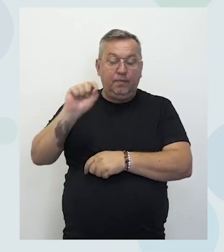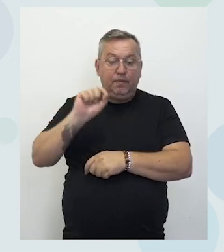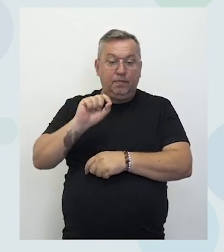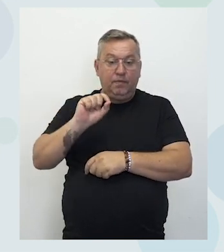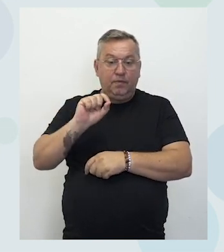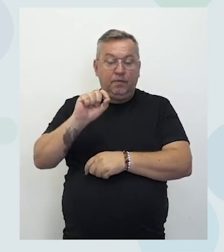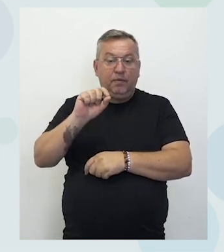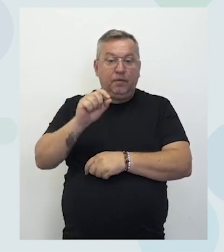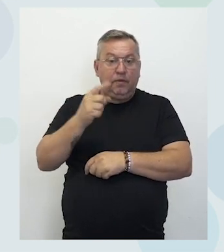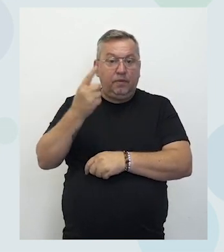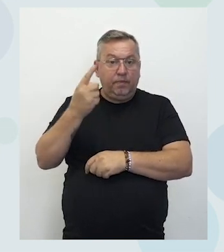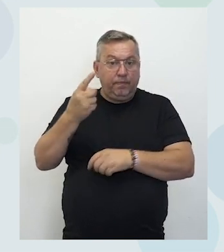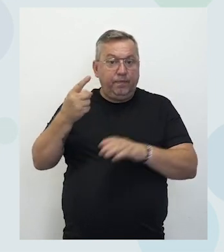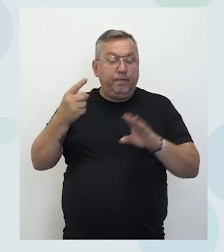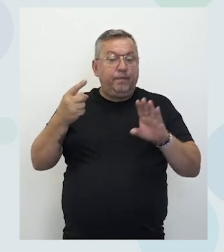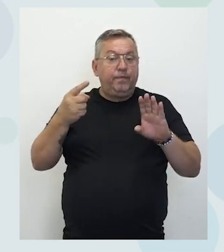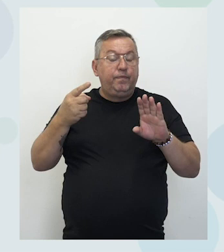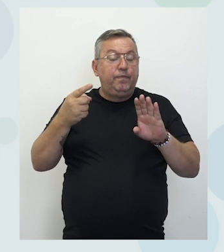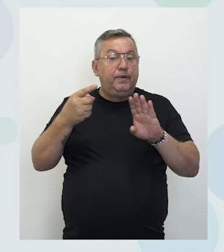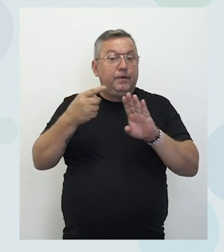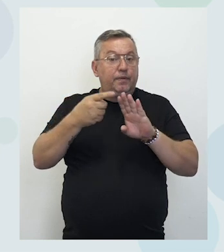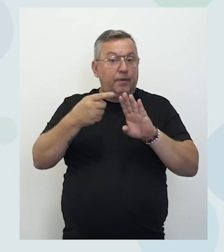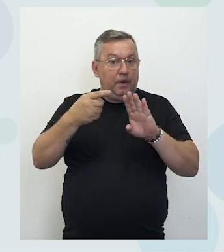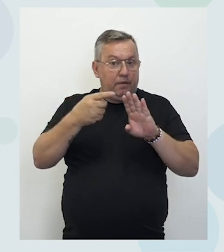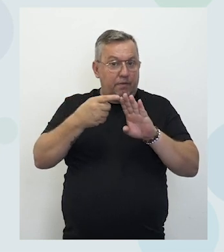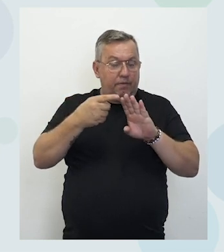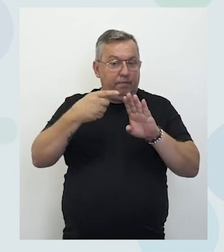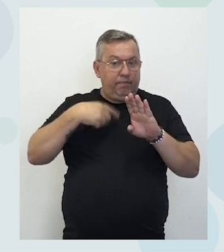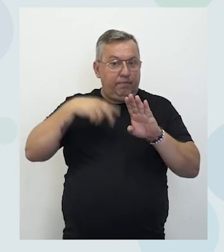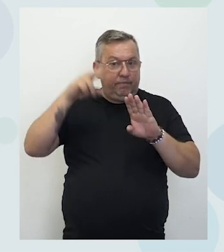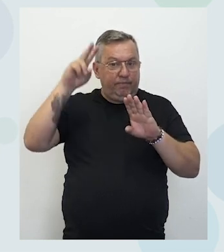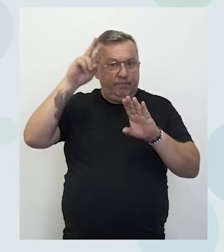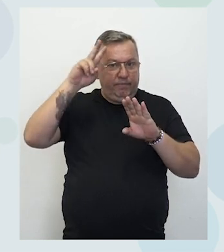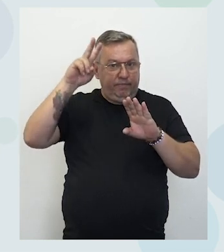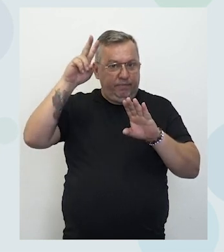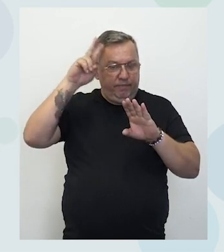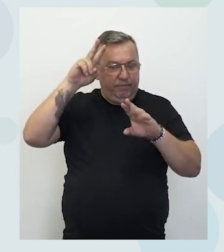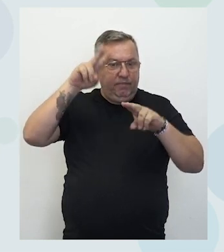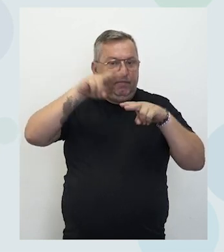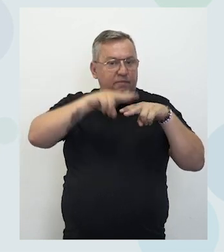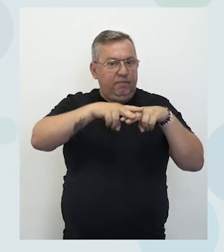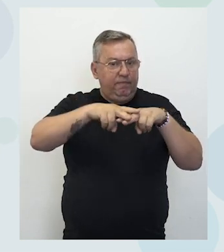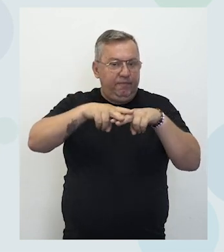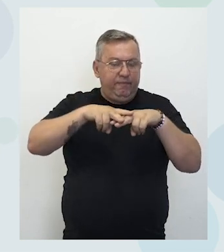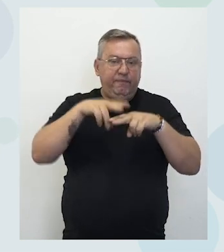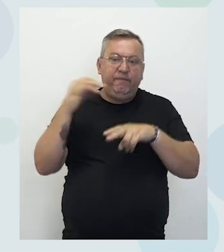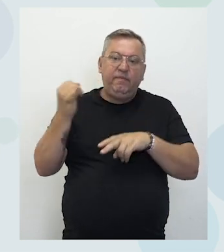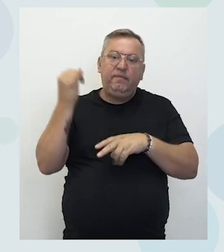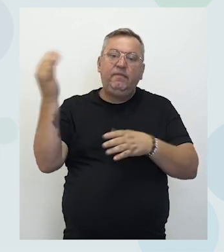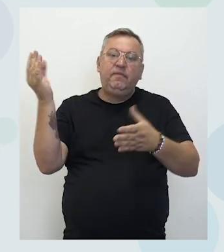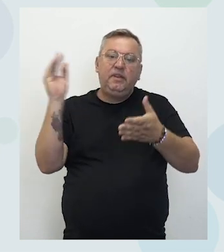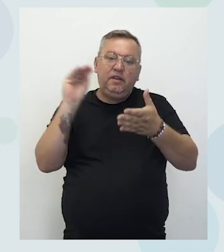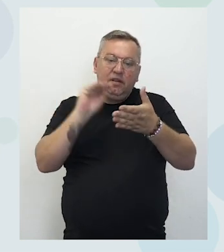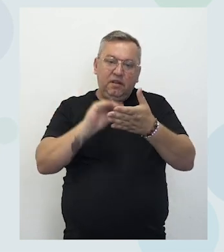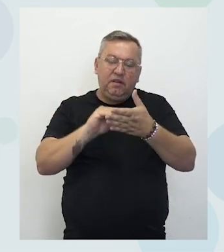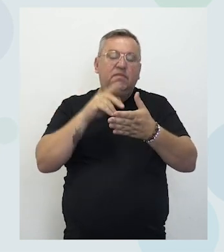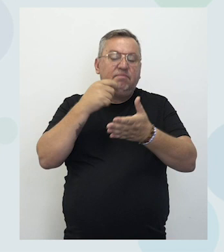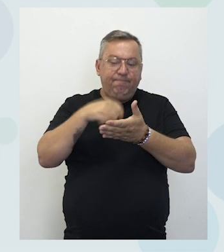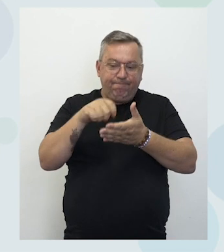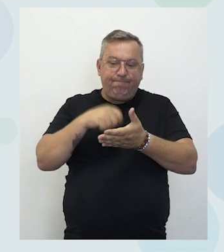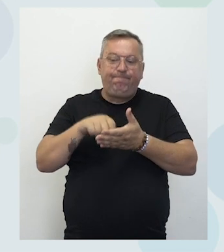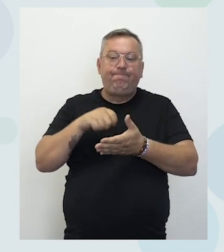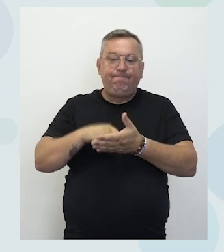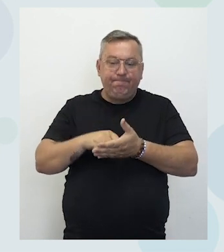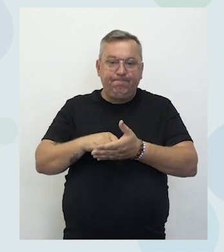do 1º bimestre, é uma retomada, então é importante colocar isso aí nas suas